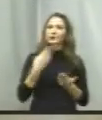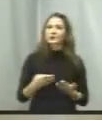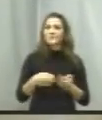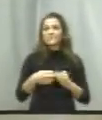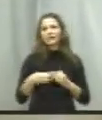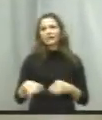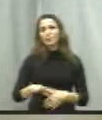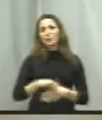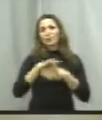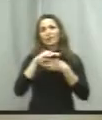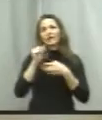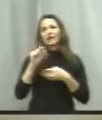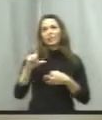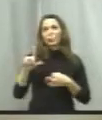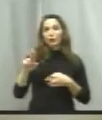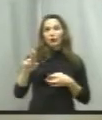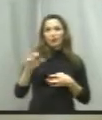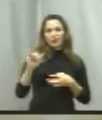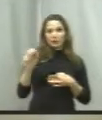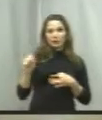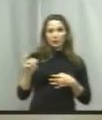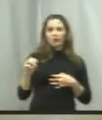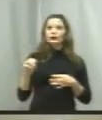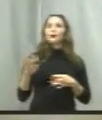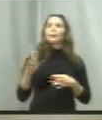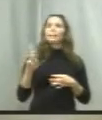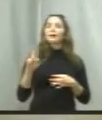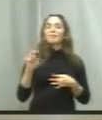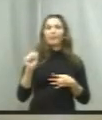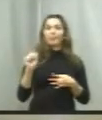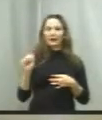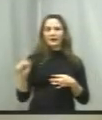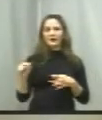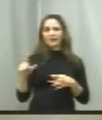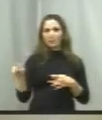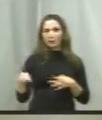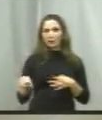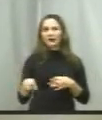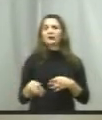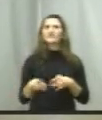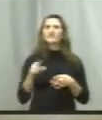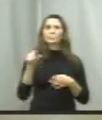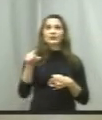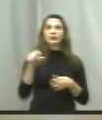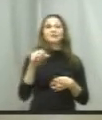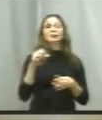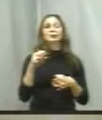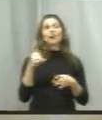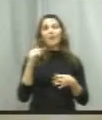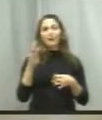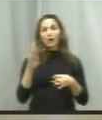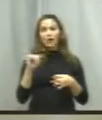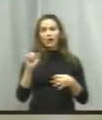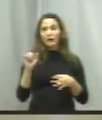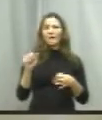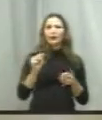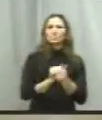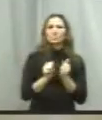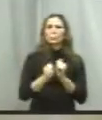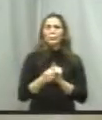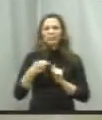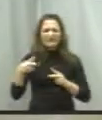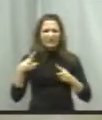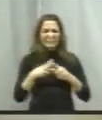nosso líder, a Luiz Ubras, que tem um maior entendimento com o prefeito. Você é do esporte, boy. Eu sei o tanto que você ama isso. Eu sei que você briga por isso. Não, você não briga,